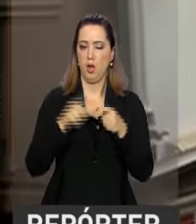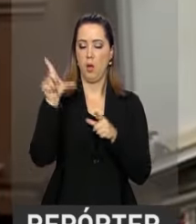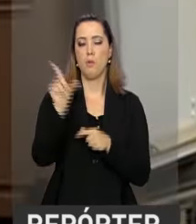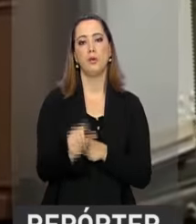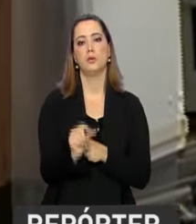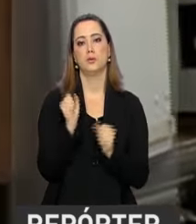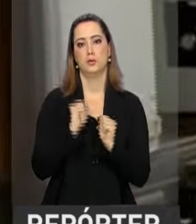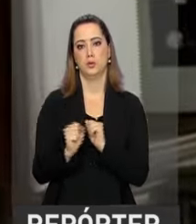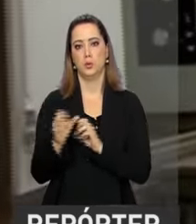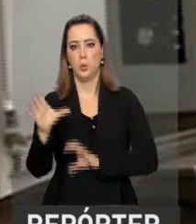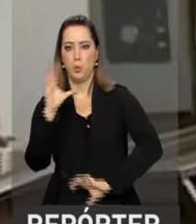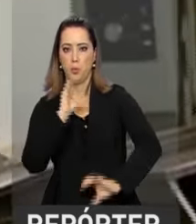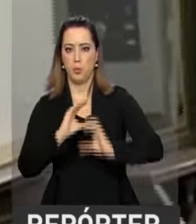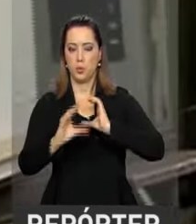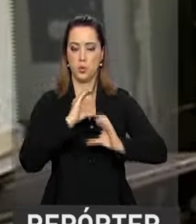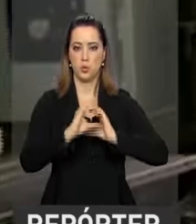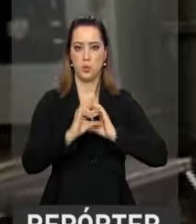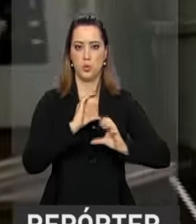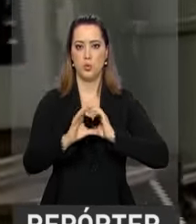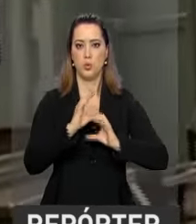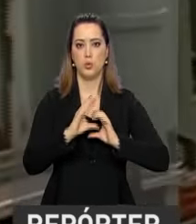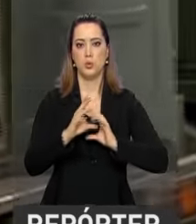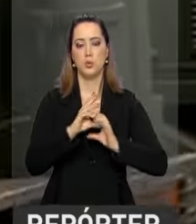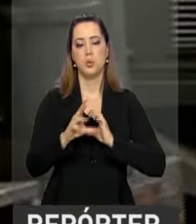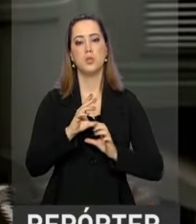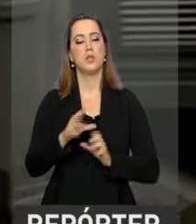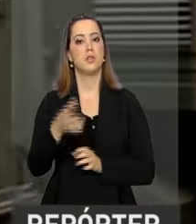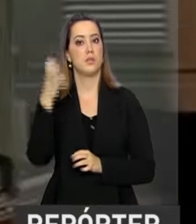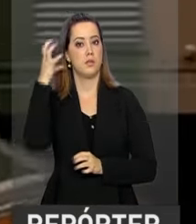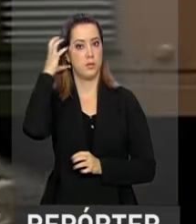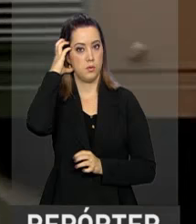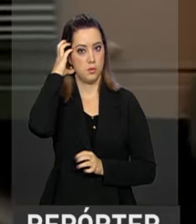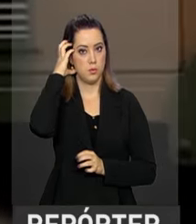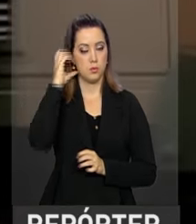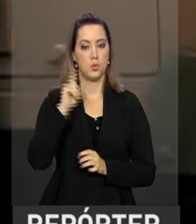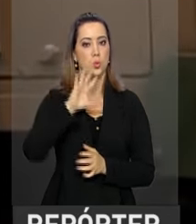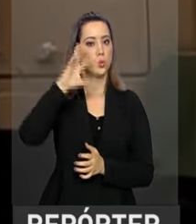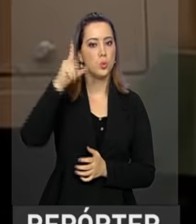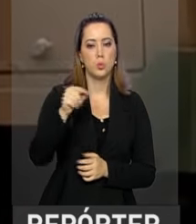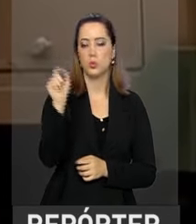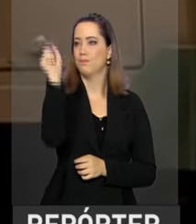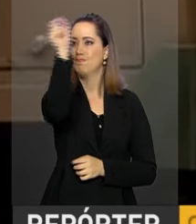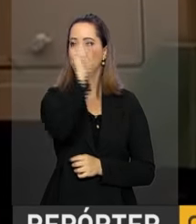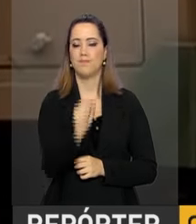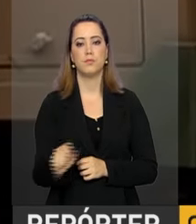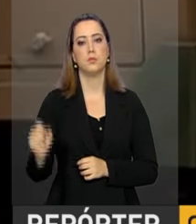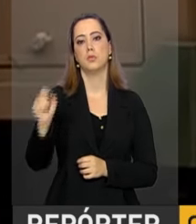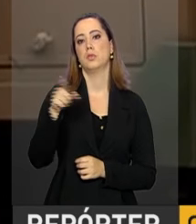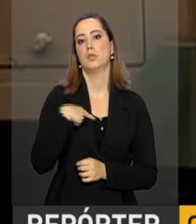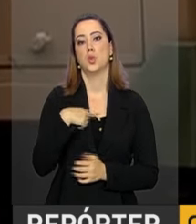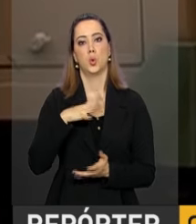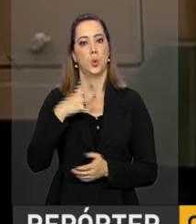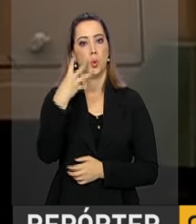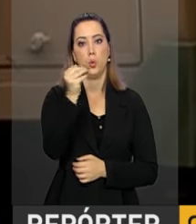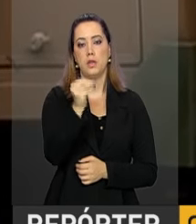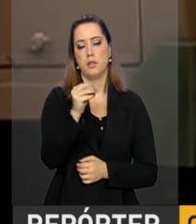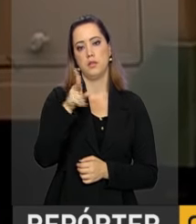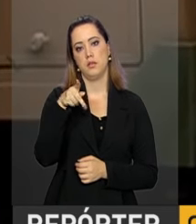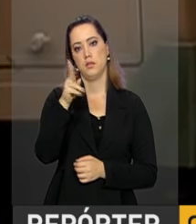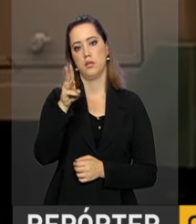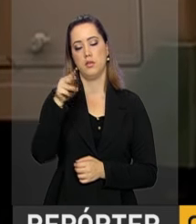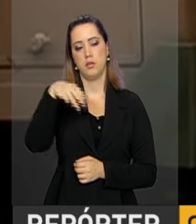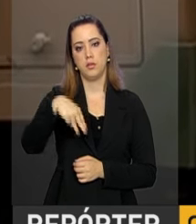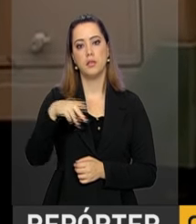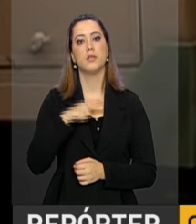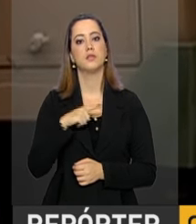capazes de se comunicar via rádio em qualquer território do país e transmitir tudo em um raio de cerca de 40